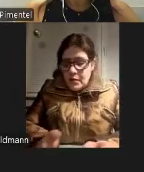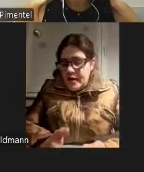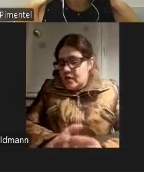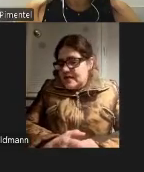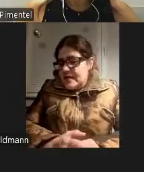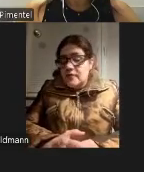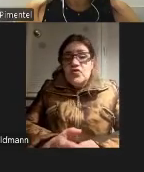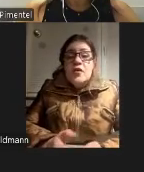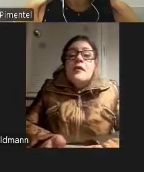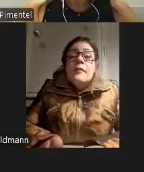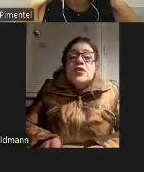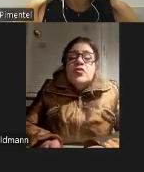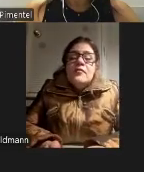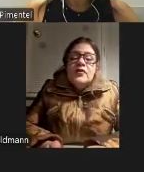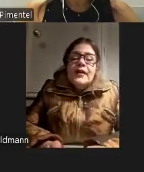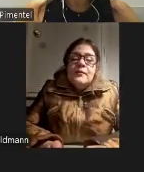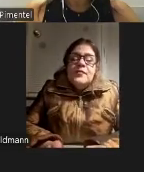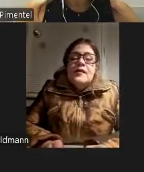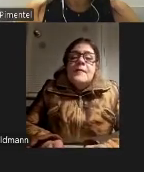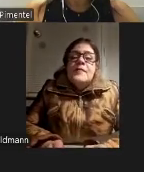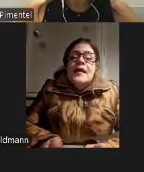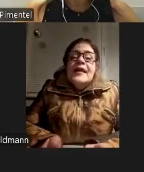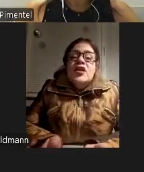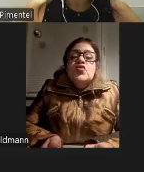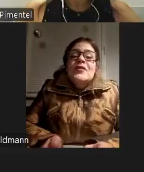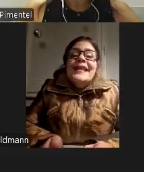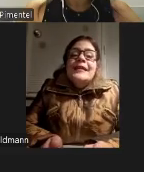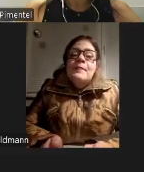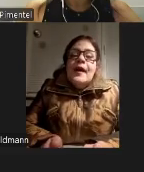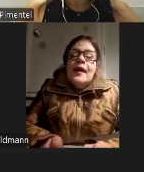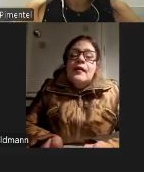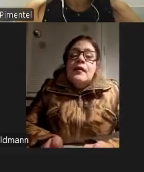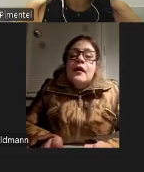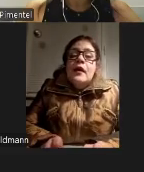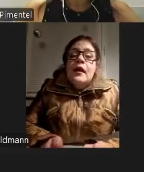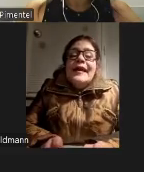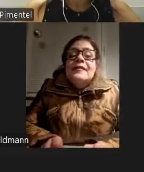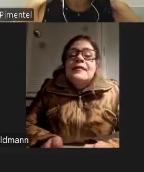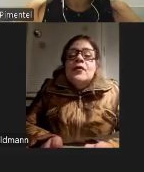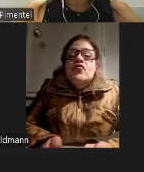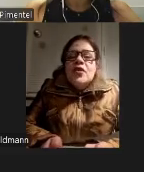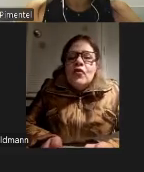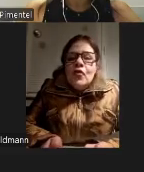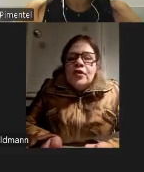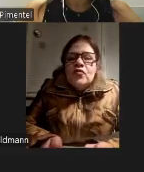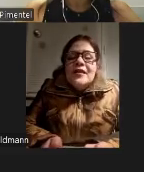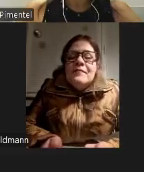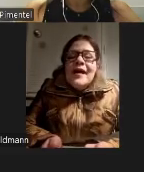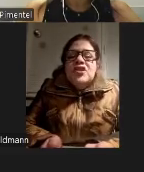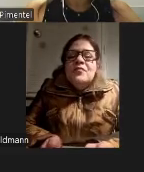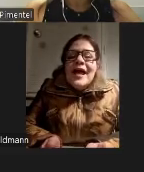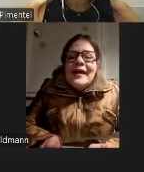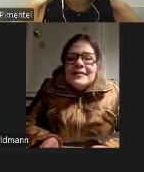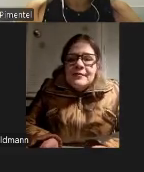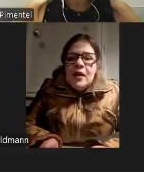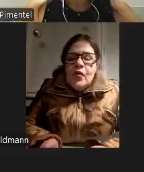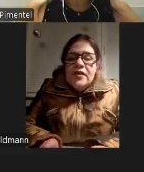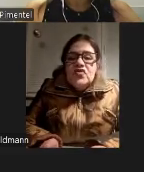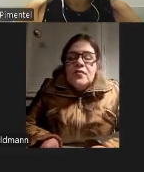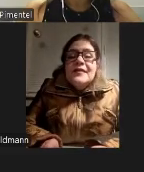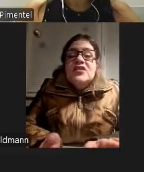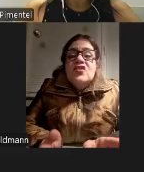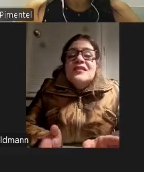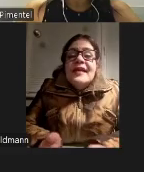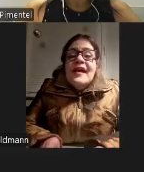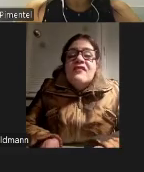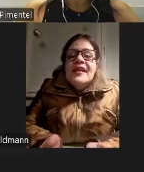existem ainda, são preconizados, mas com a imunoterapia, ele ajuda a limpar entre os neurônios, limpar as placas